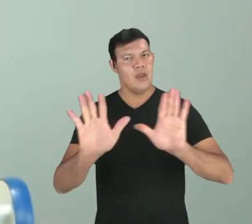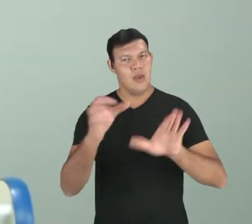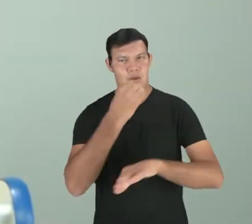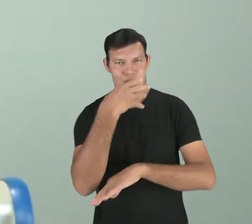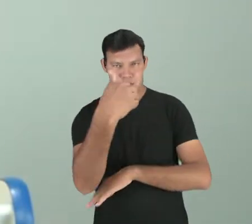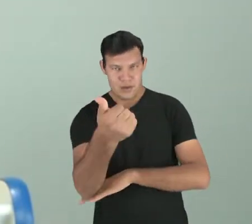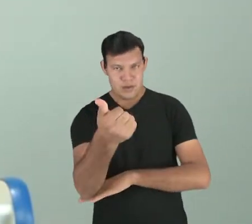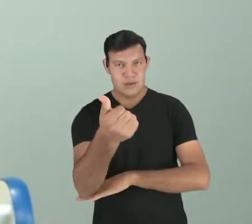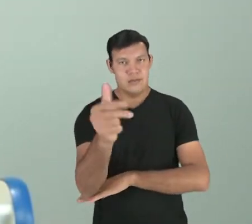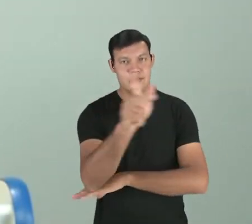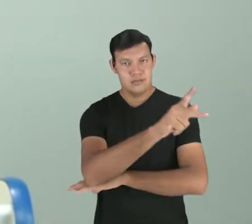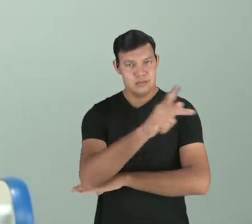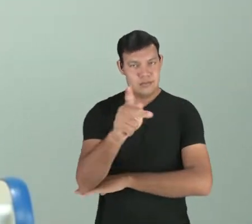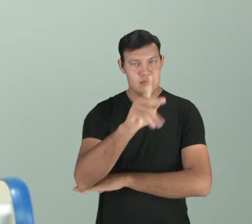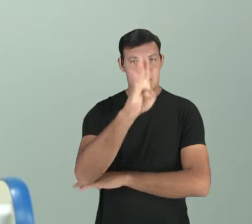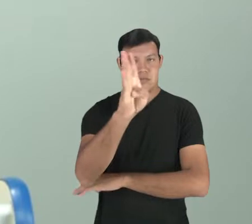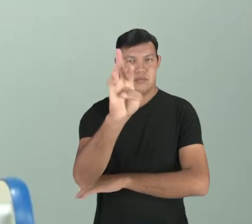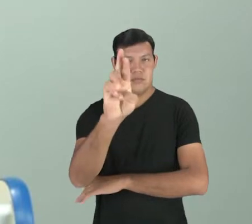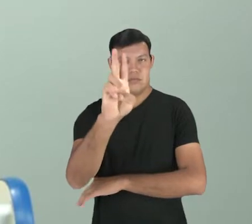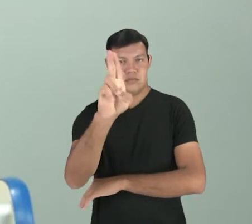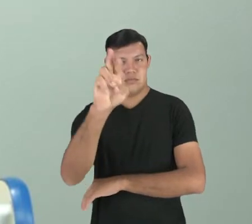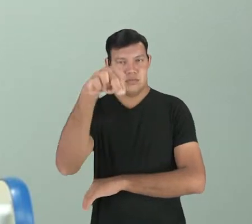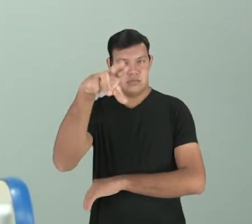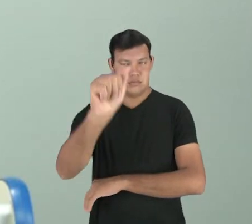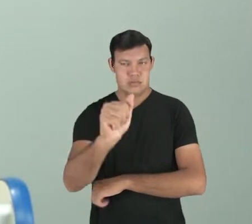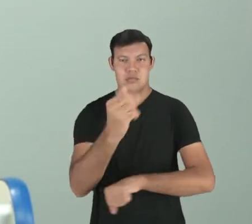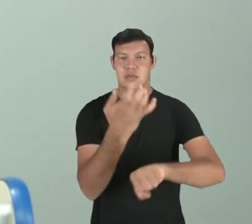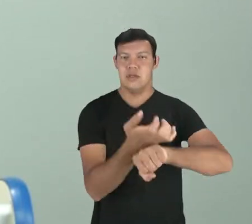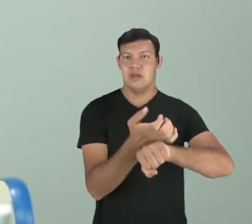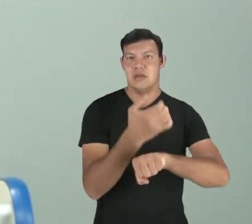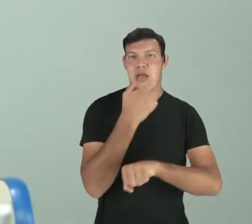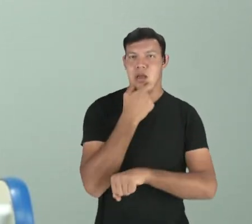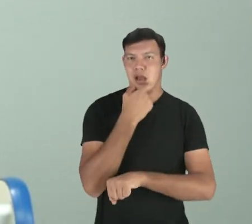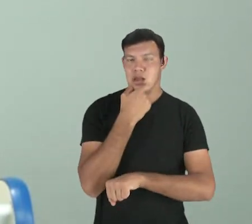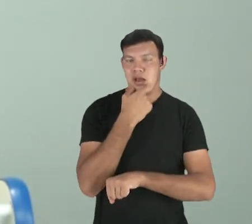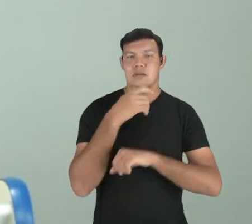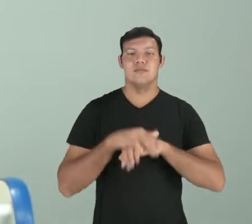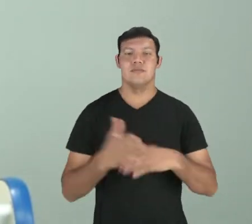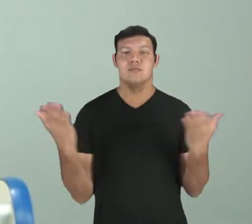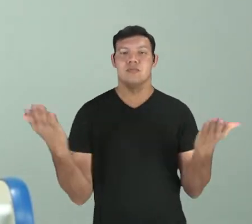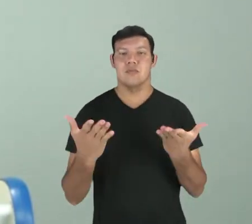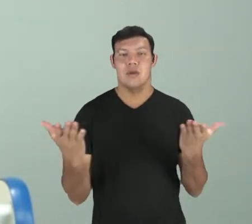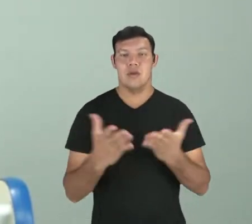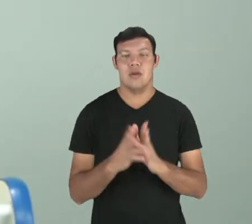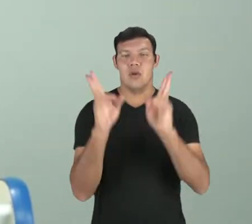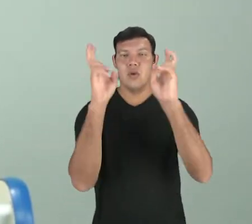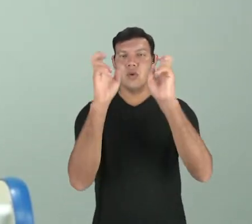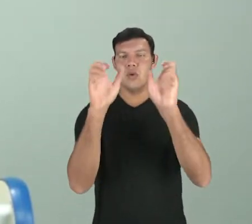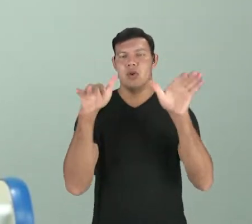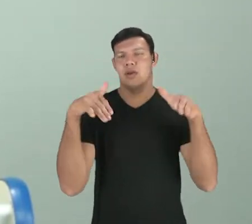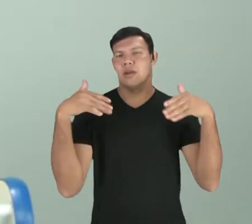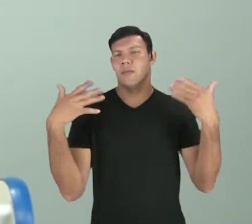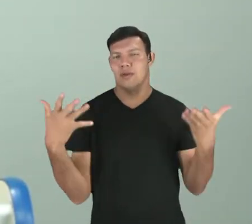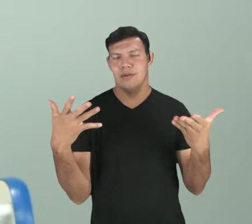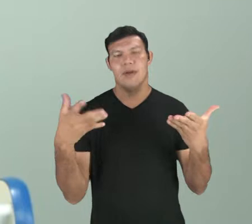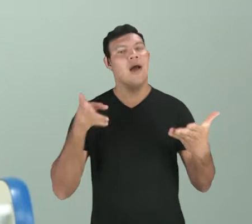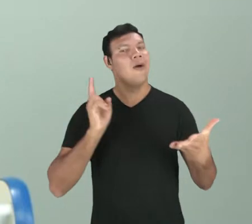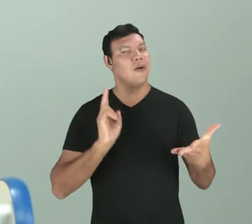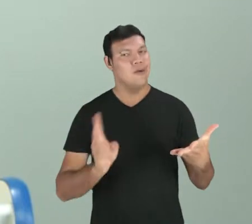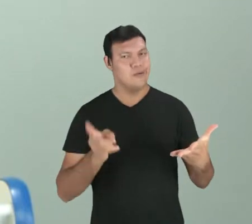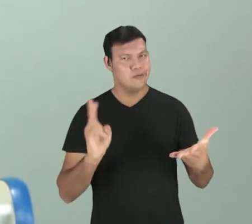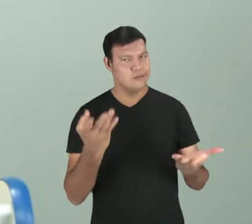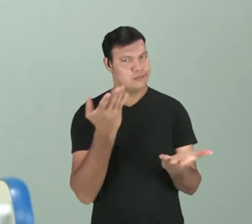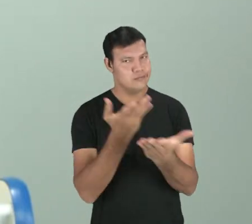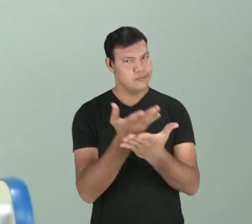Olá, tudo bem? Eu sou a professora Bruna, de Língua Inglesa. E hoje nós continuaremos a nossa